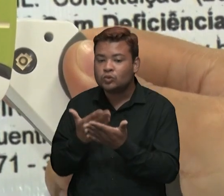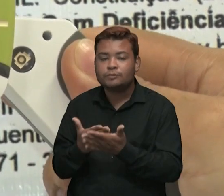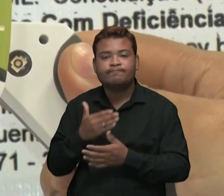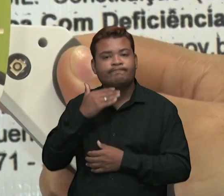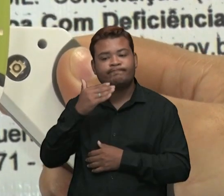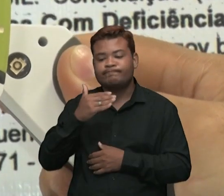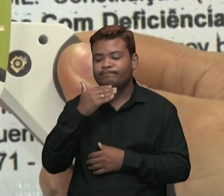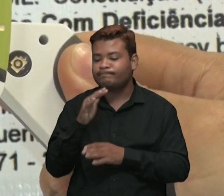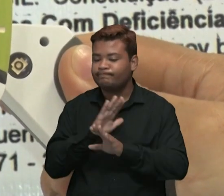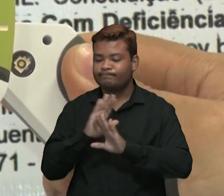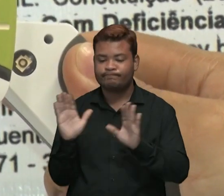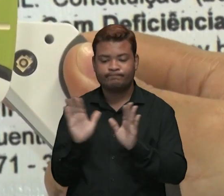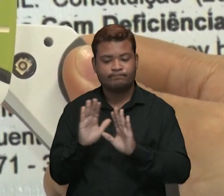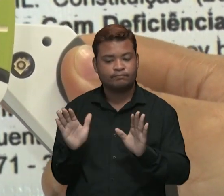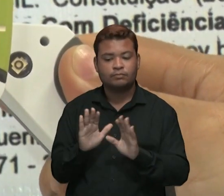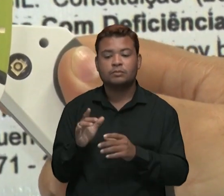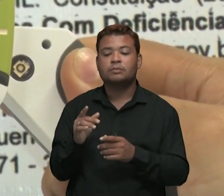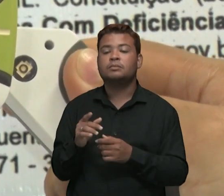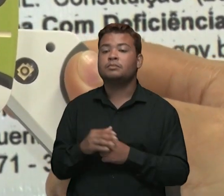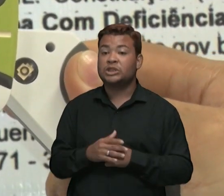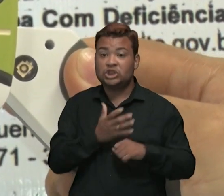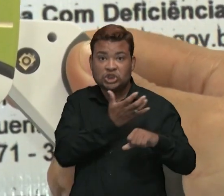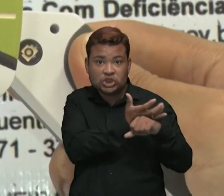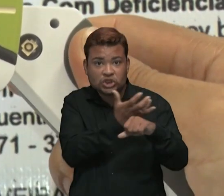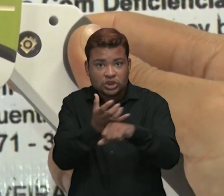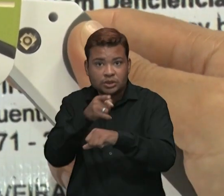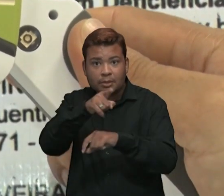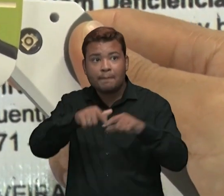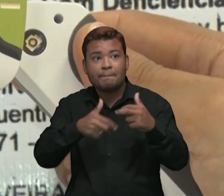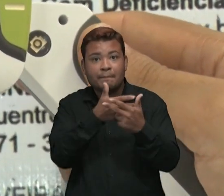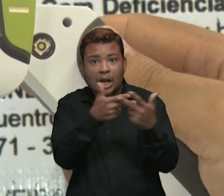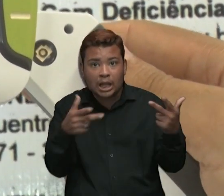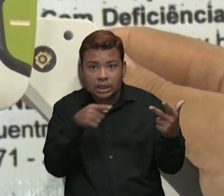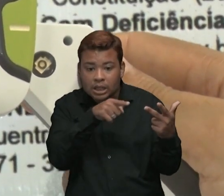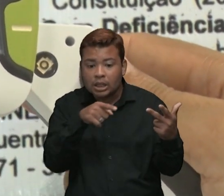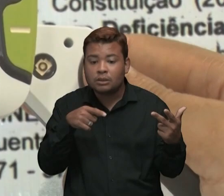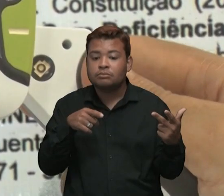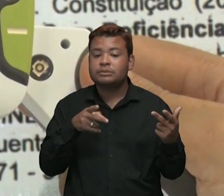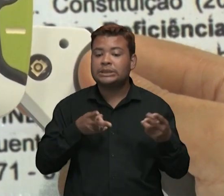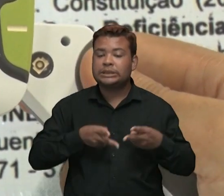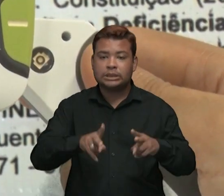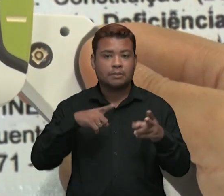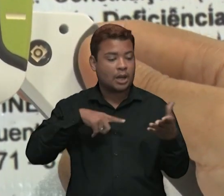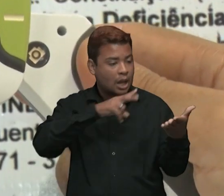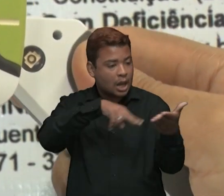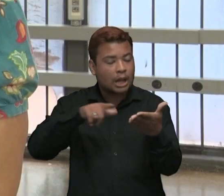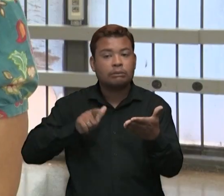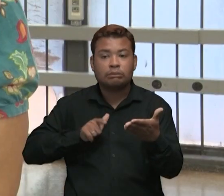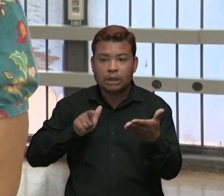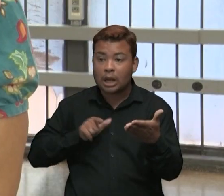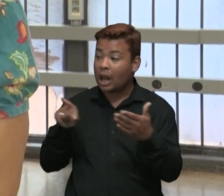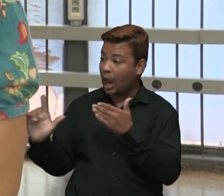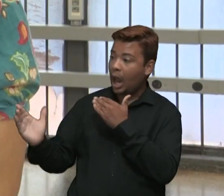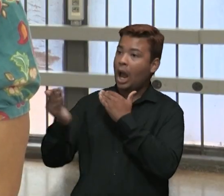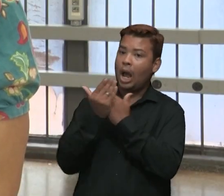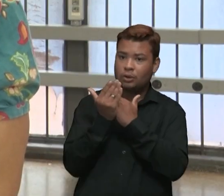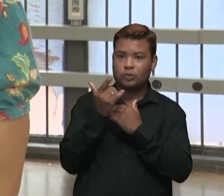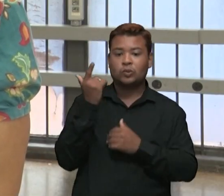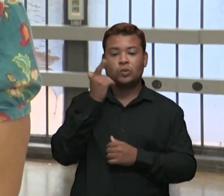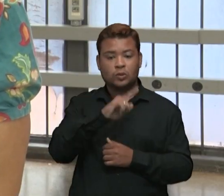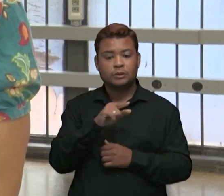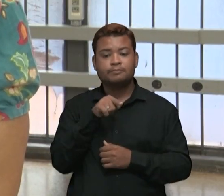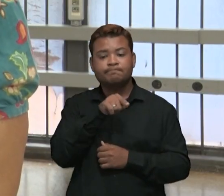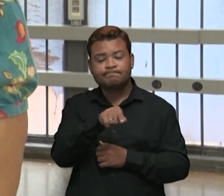conseguiria sobressair das minhas disciplinas, que as minhas disciplinas todas têm a leitura. São muito importantes